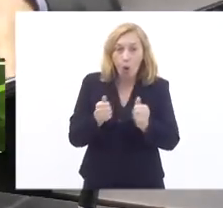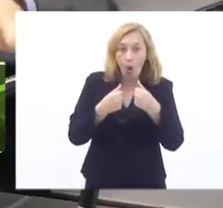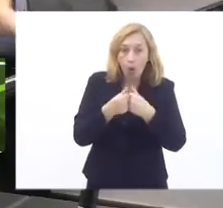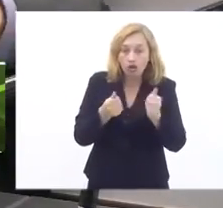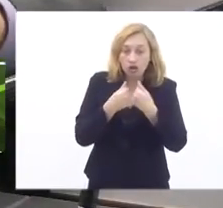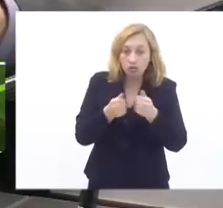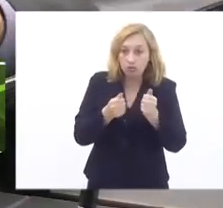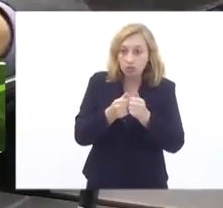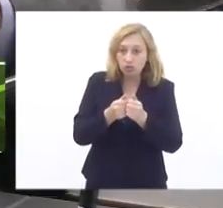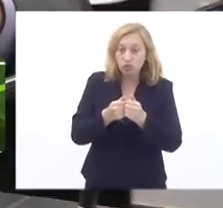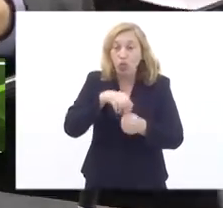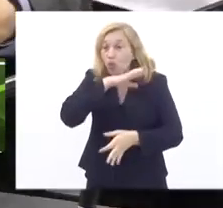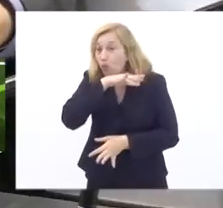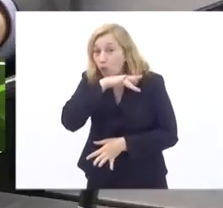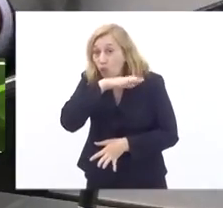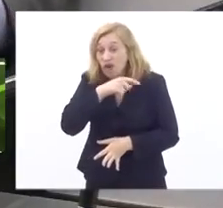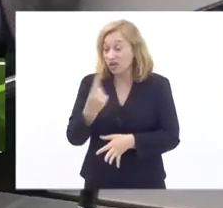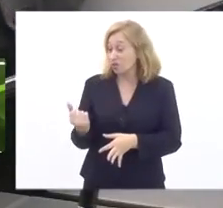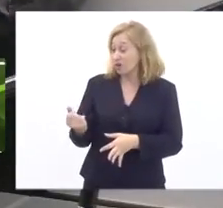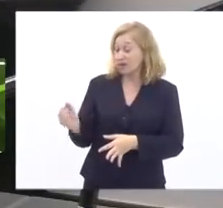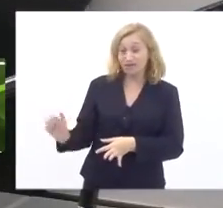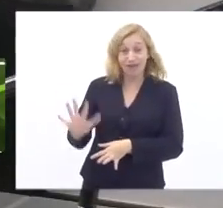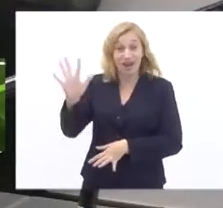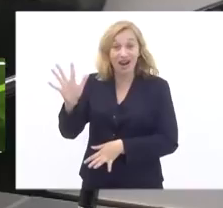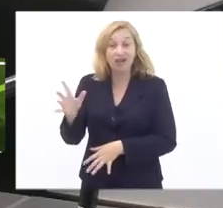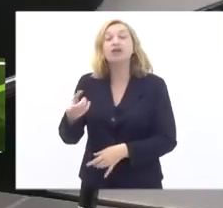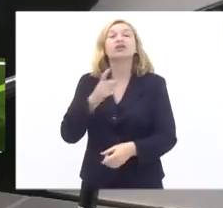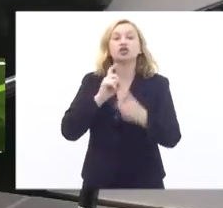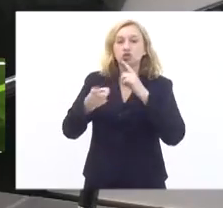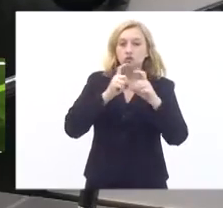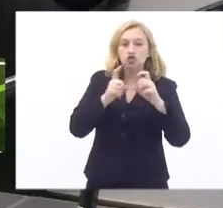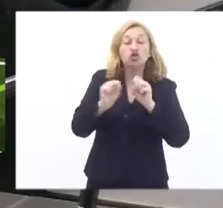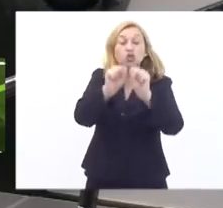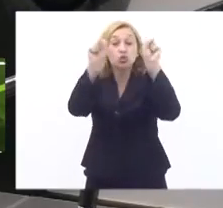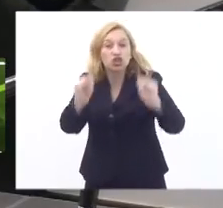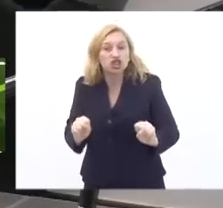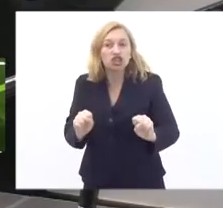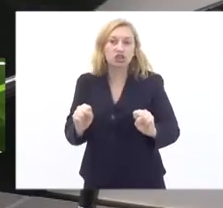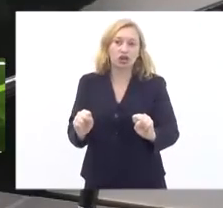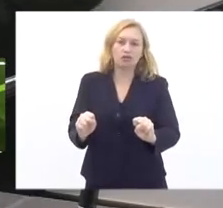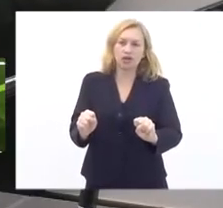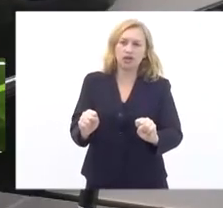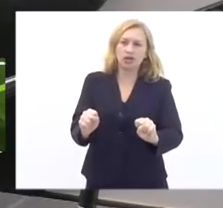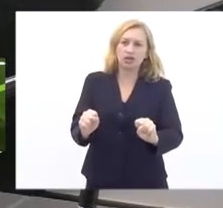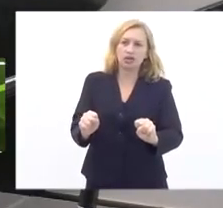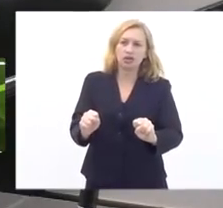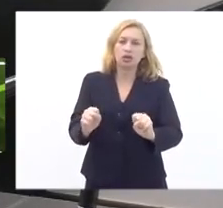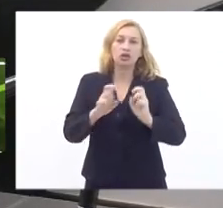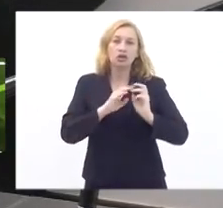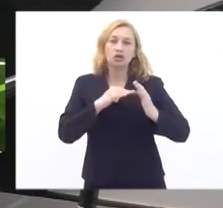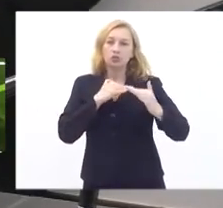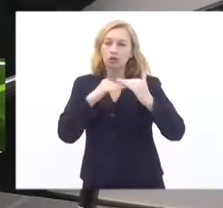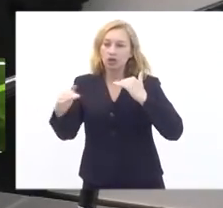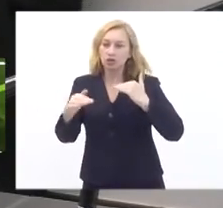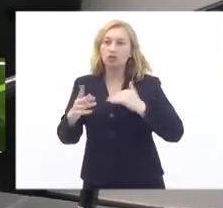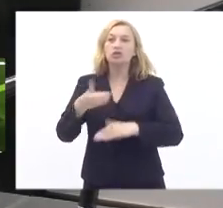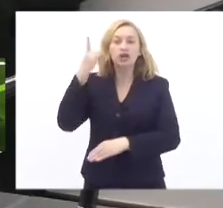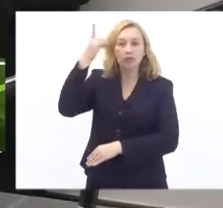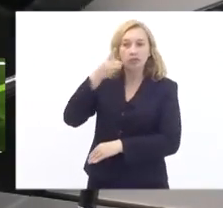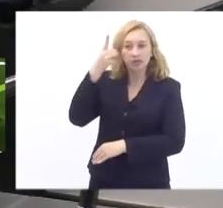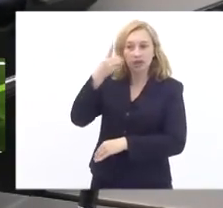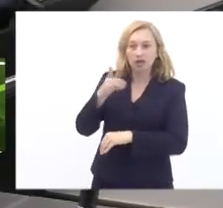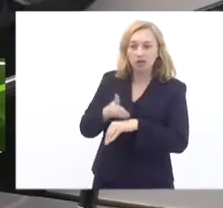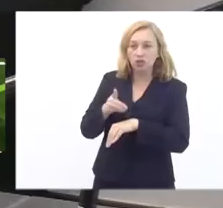ladeira abaixo. Então, tem que discutir o sistema, e o metrô, disse o deputado tudo Rodrigo,